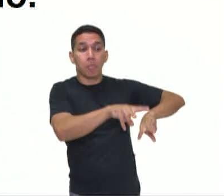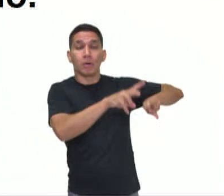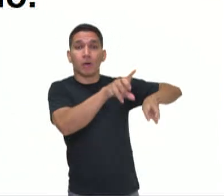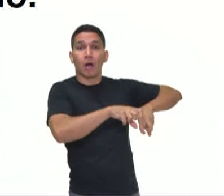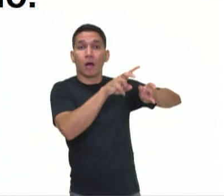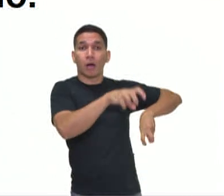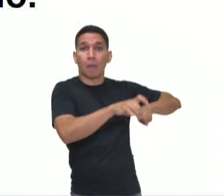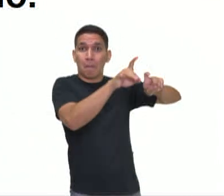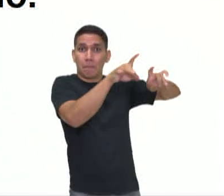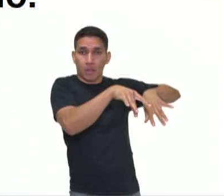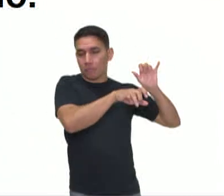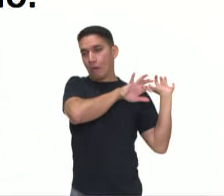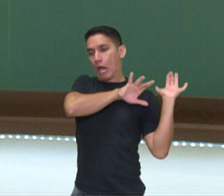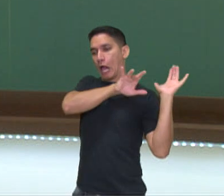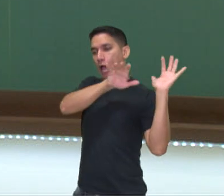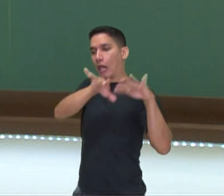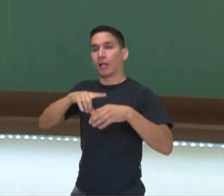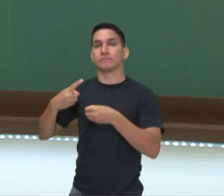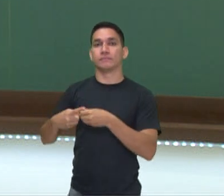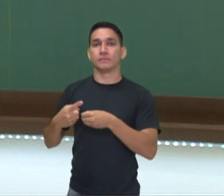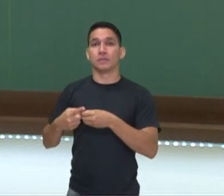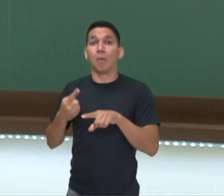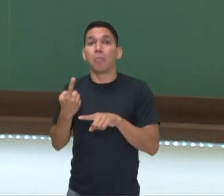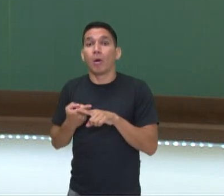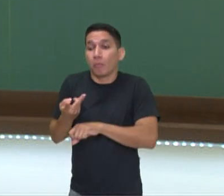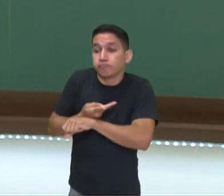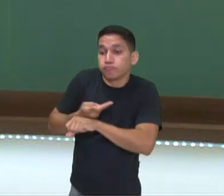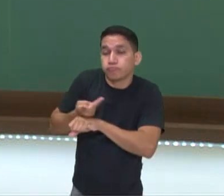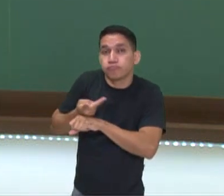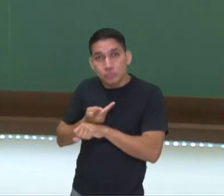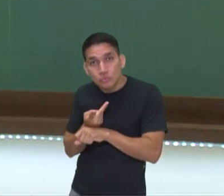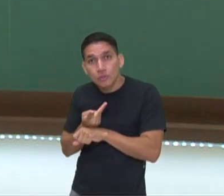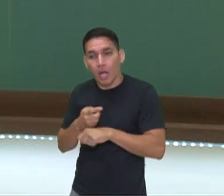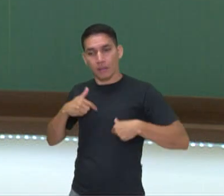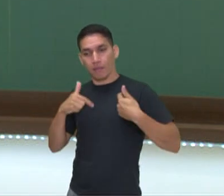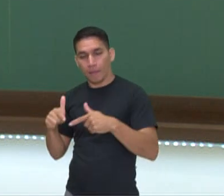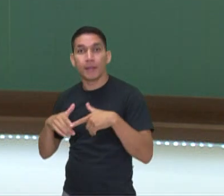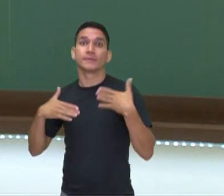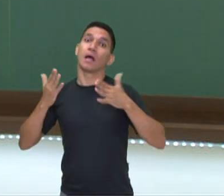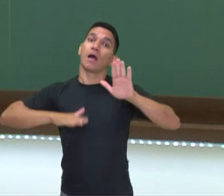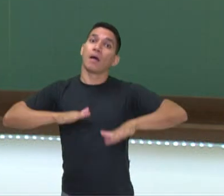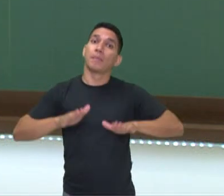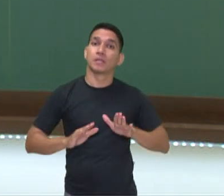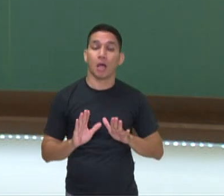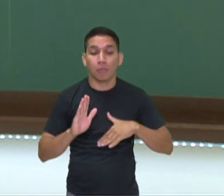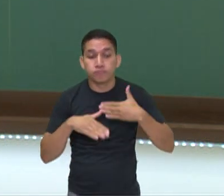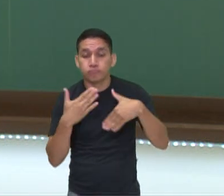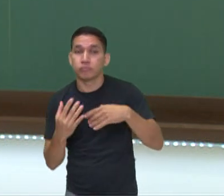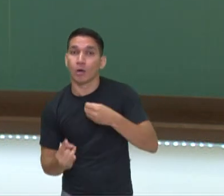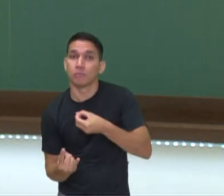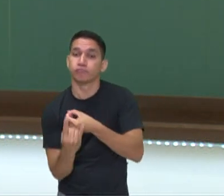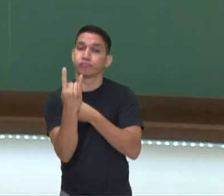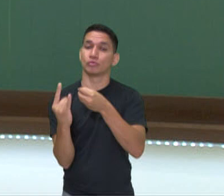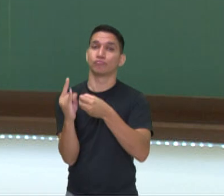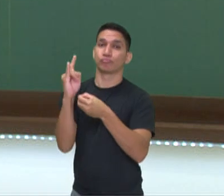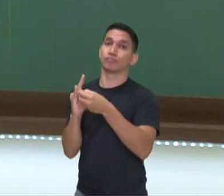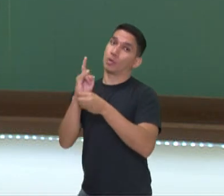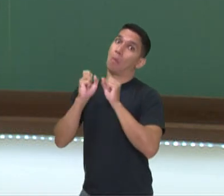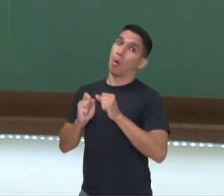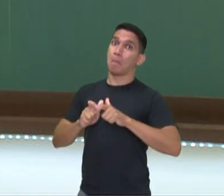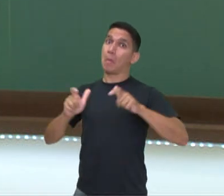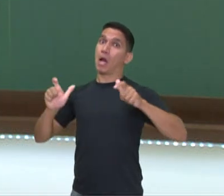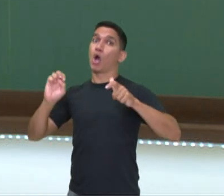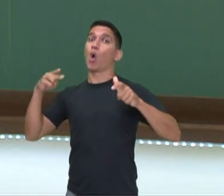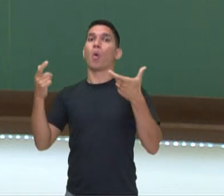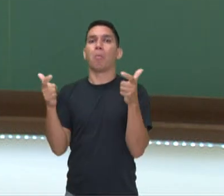cidades em busca de trabalho. Então, dependendo da sua localidade, o processo de urbanização pode ter sido maior ou menor em função da